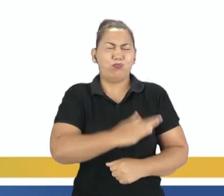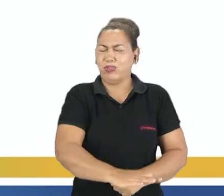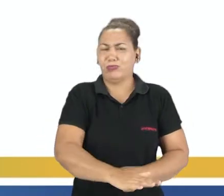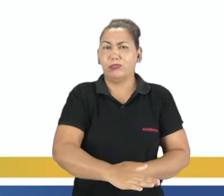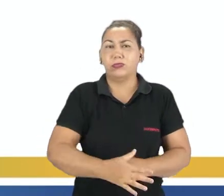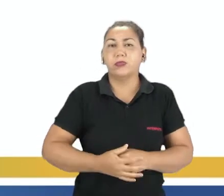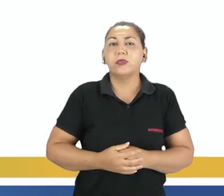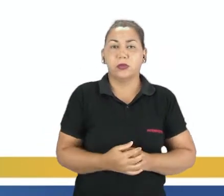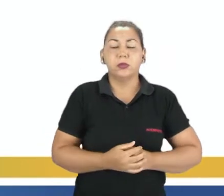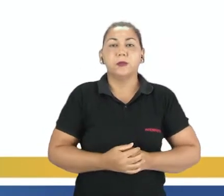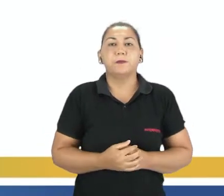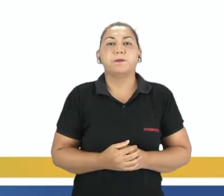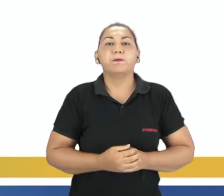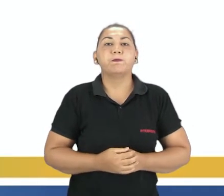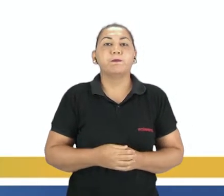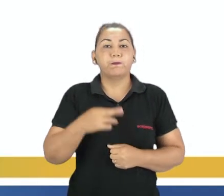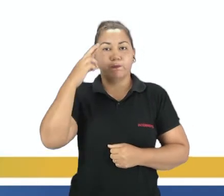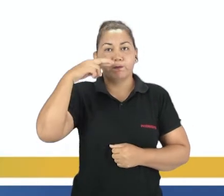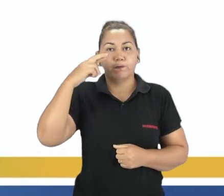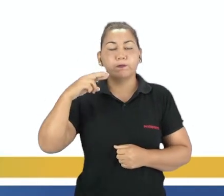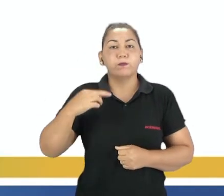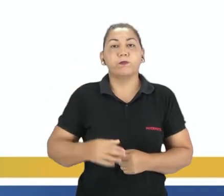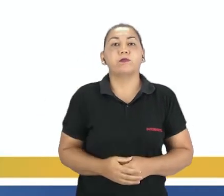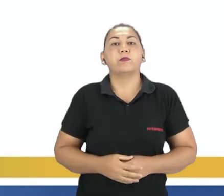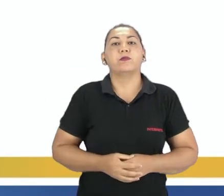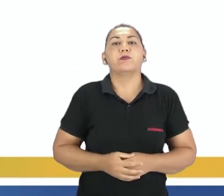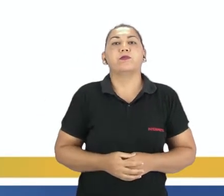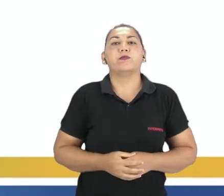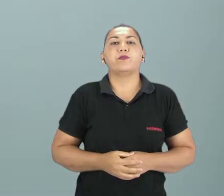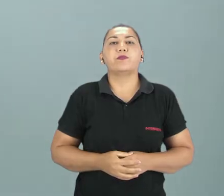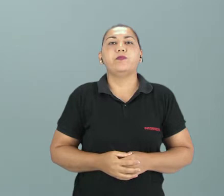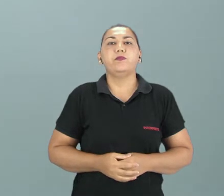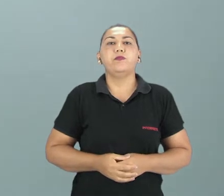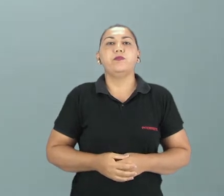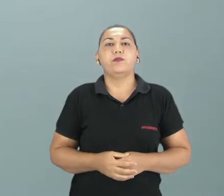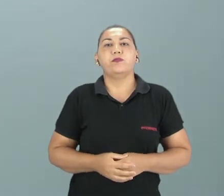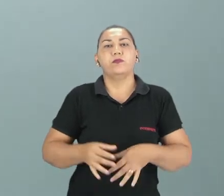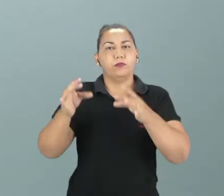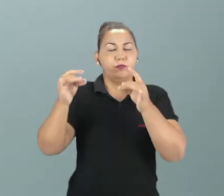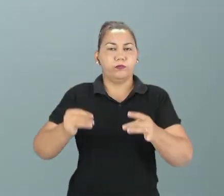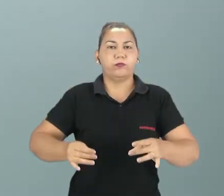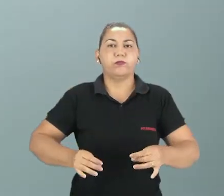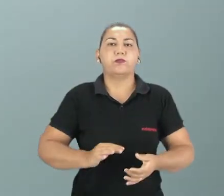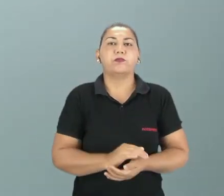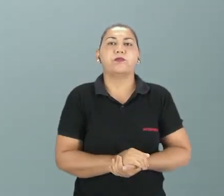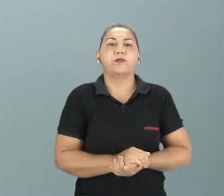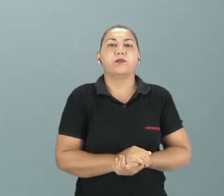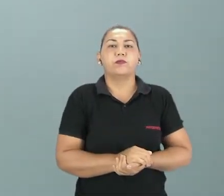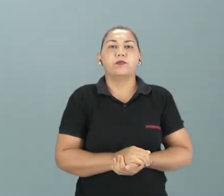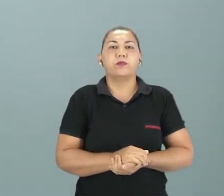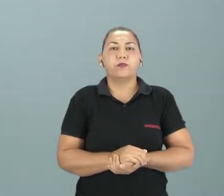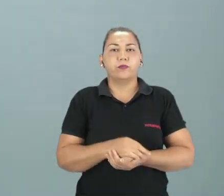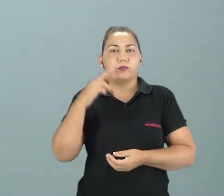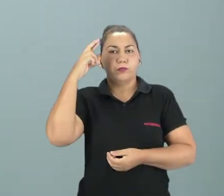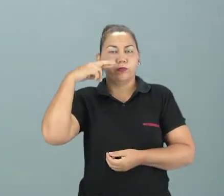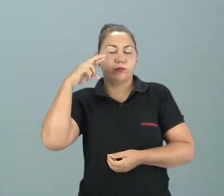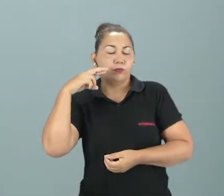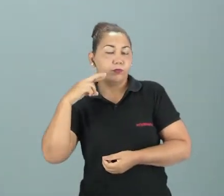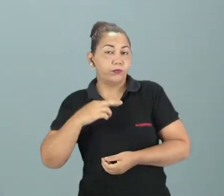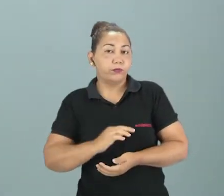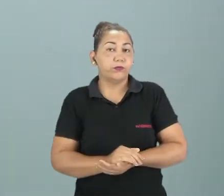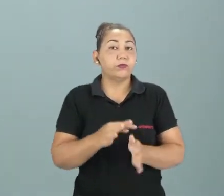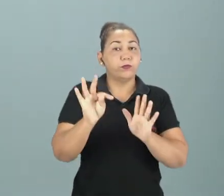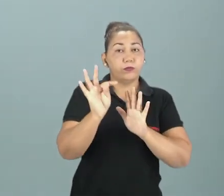Observe aqui algumas outras definições. Vamos verificar agora um texto e vamos verificar